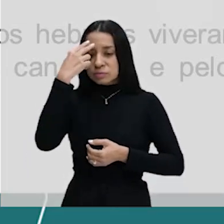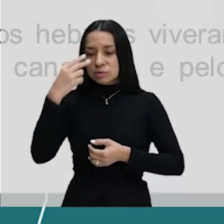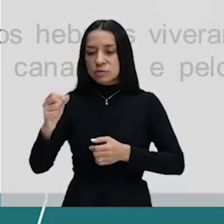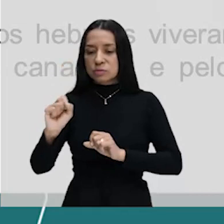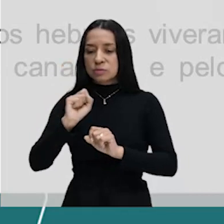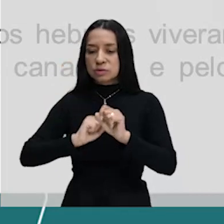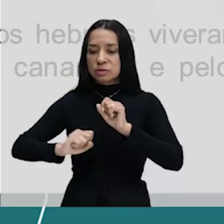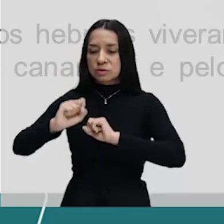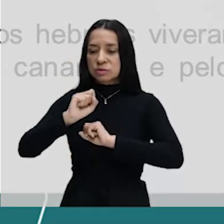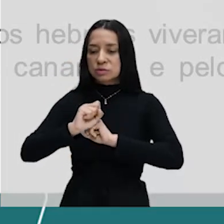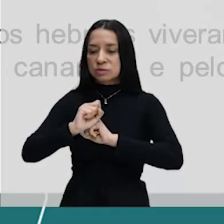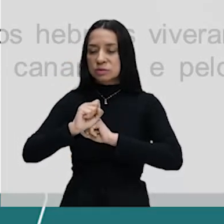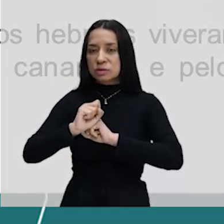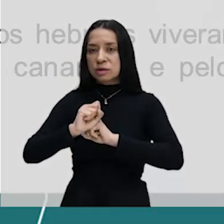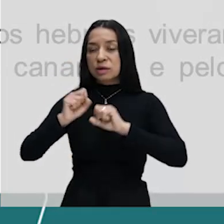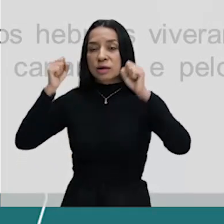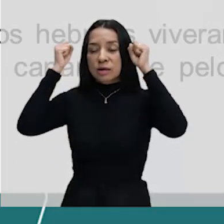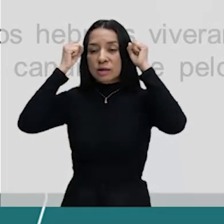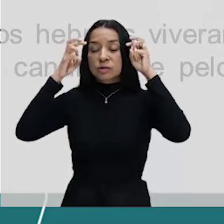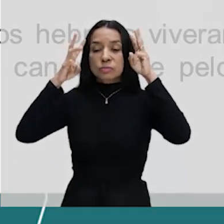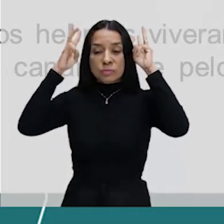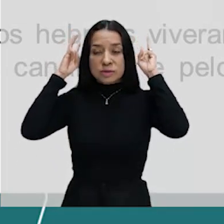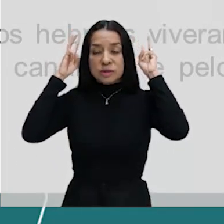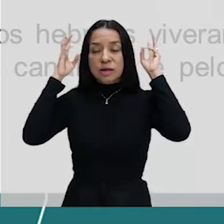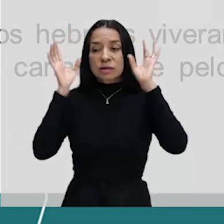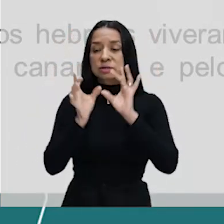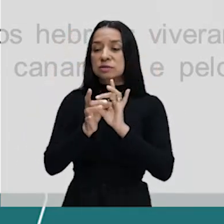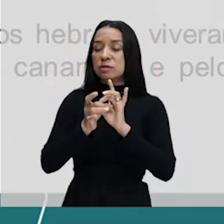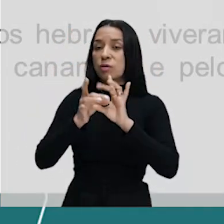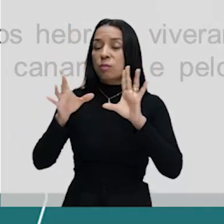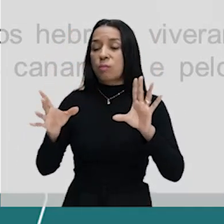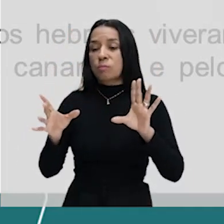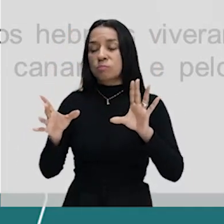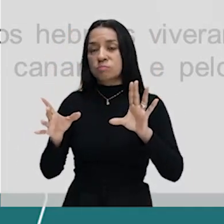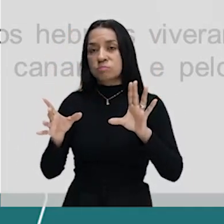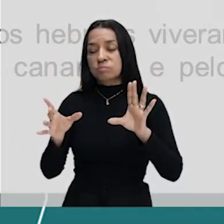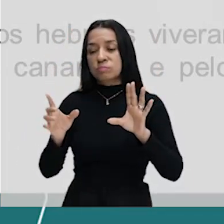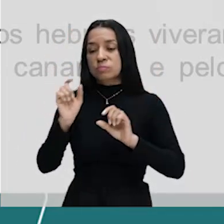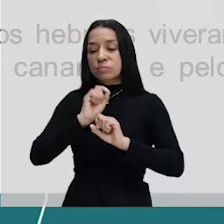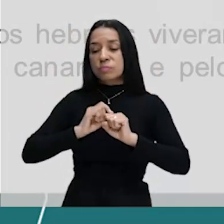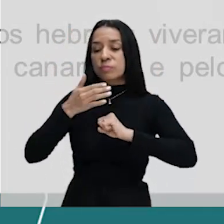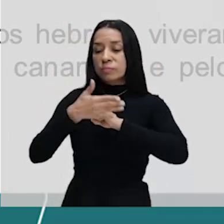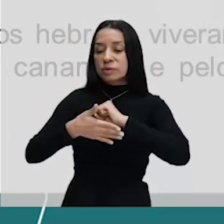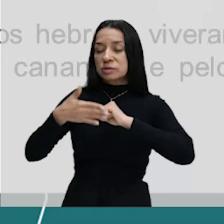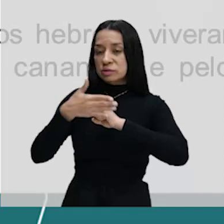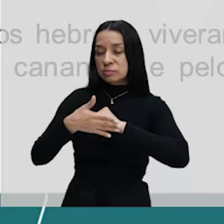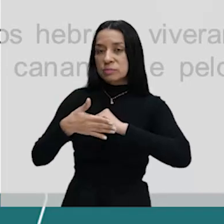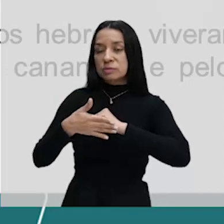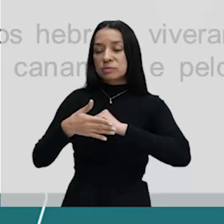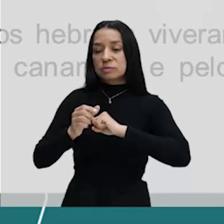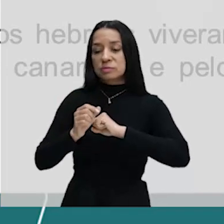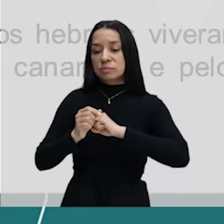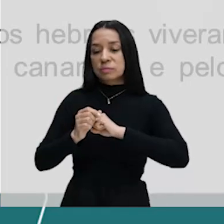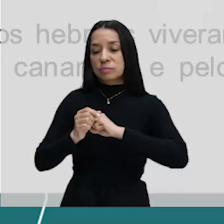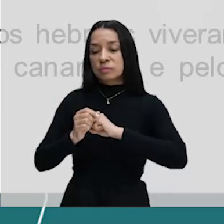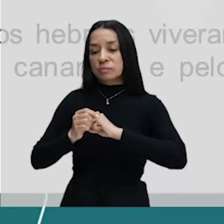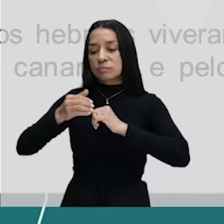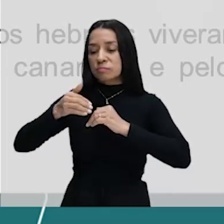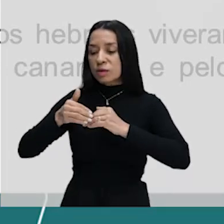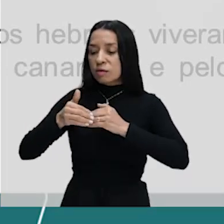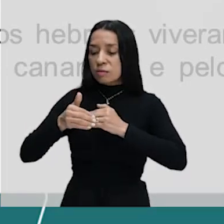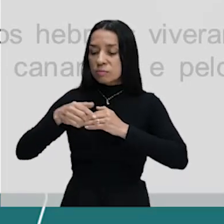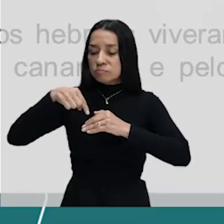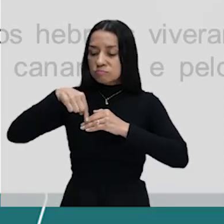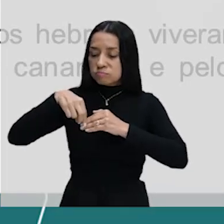O Moisés, o libertador, né? O Moisés que basicamente irá atravessar o famoso